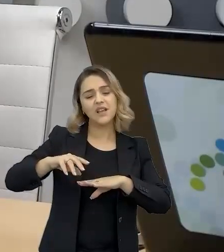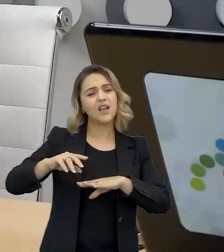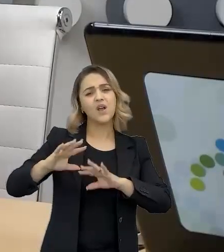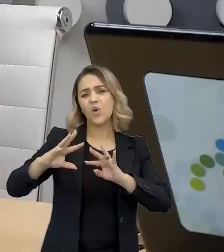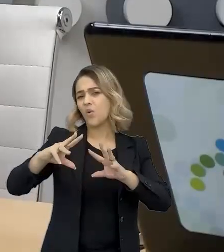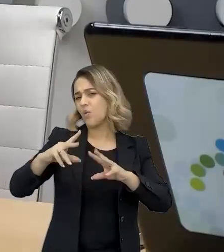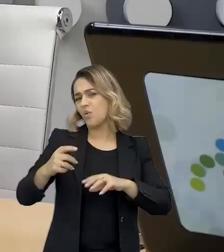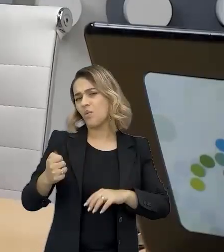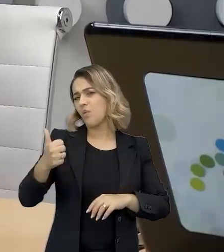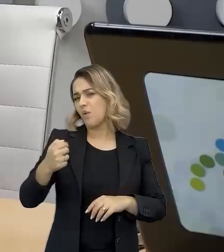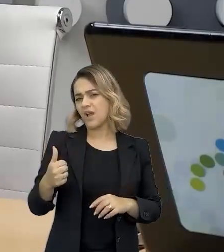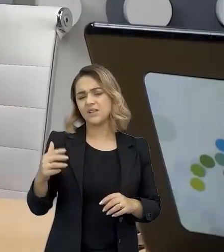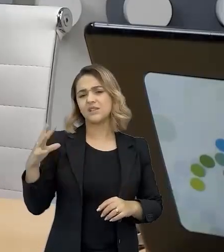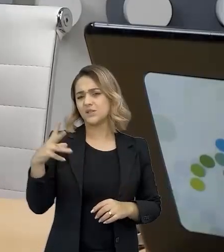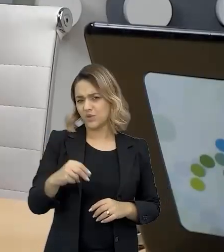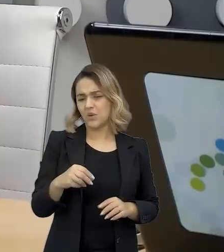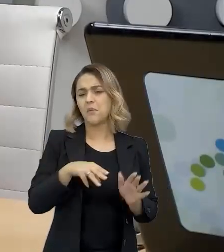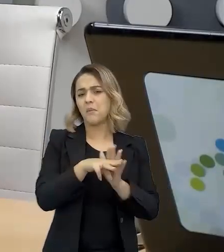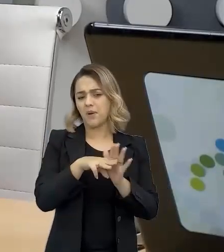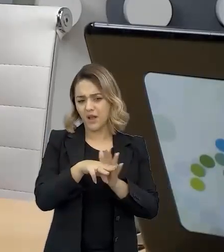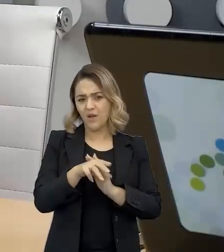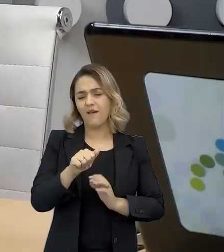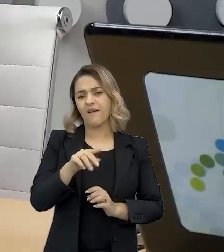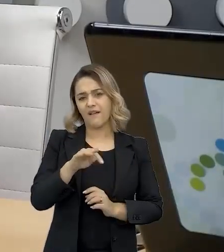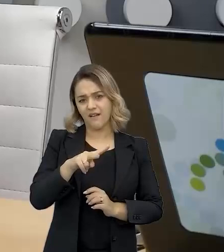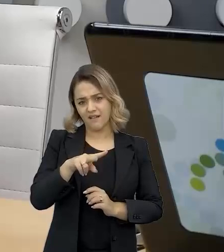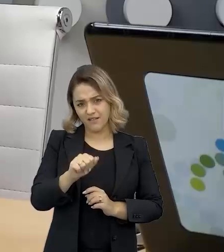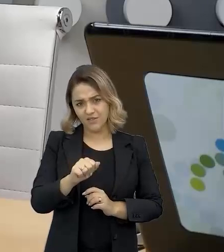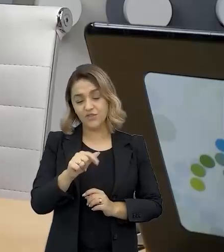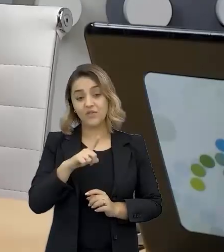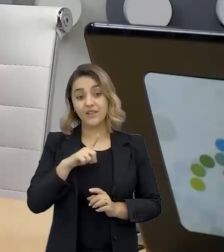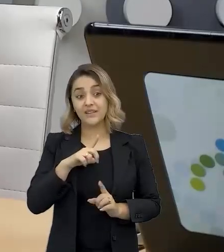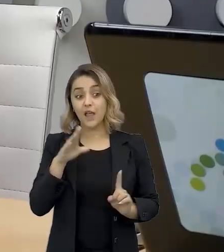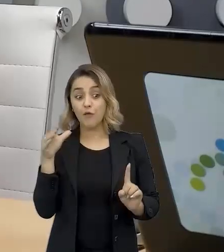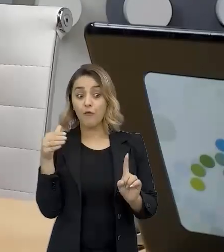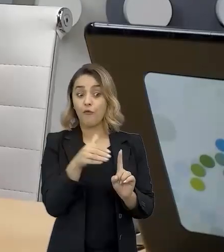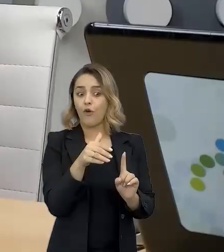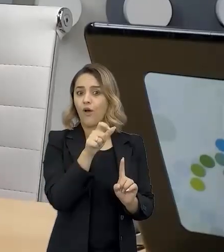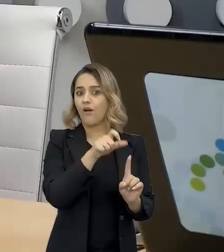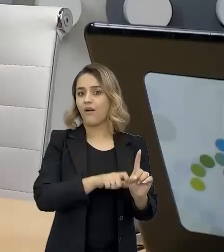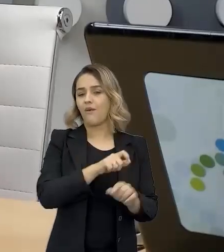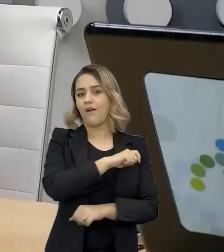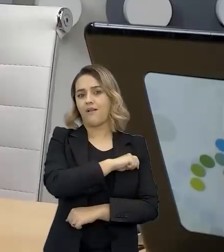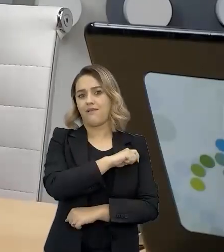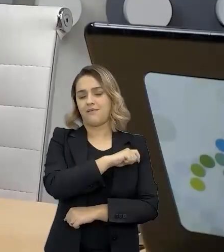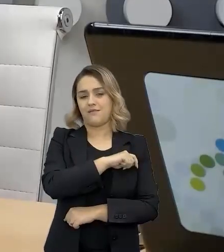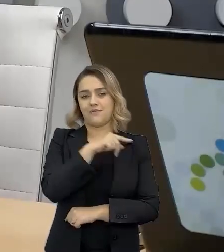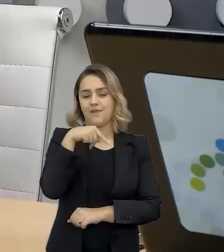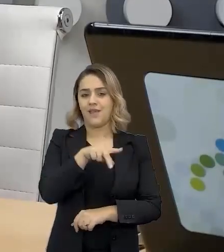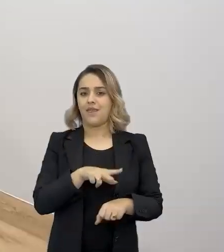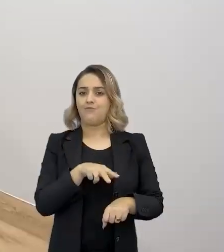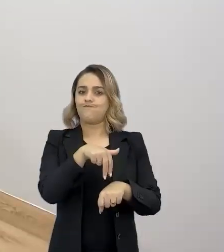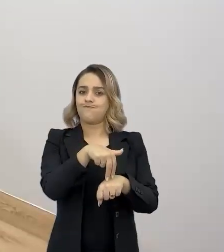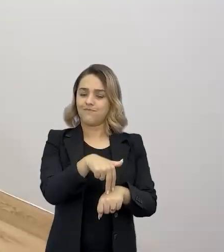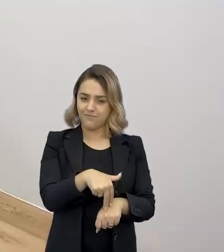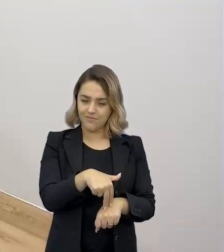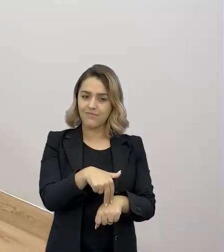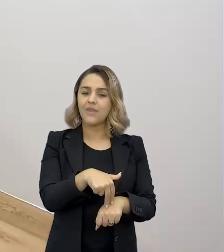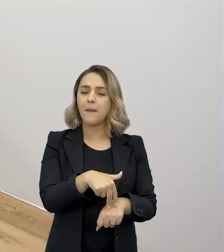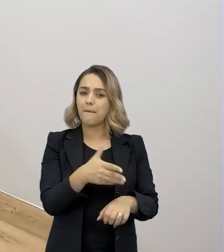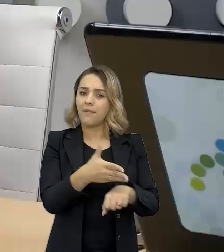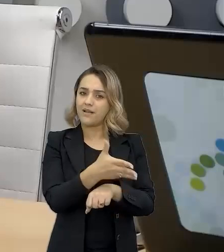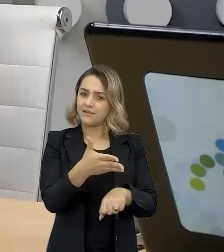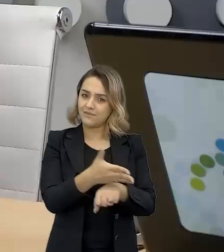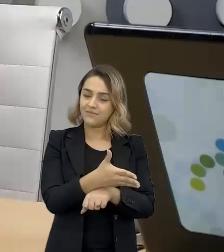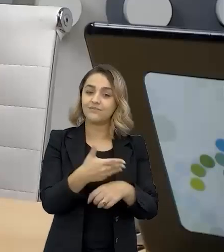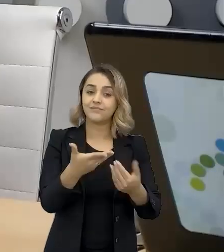as metodologias ativas, na verdade de todas, é centrada no aluno, né? O foco é no aluno, no protagonismo do aluno. Então, por isso que nós